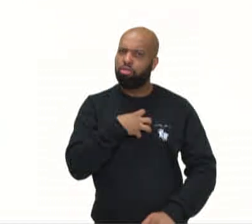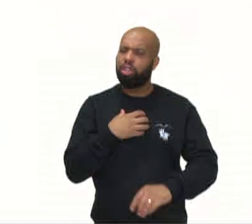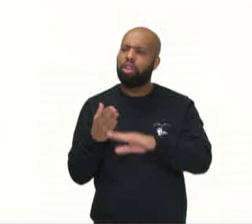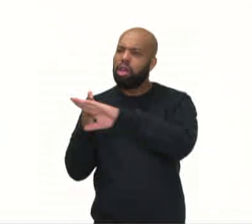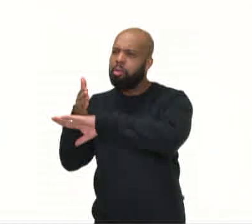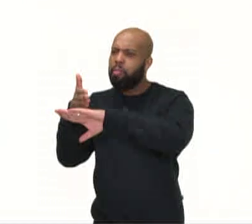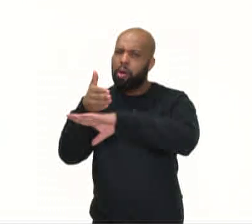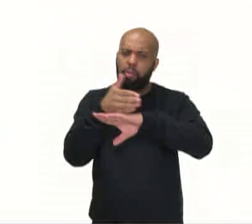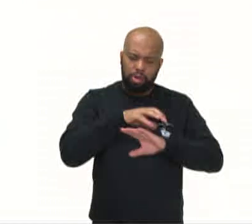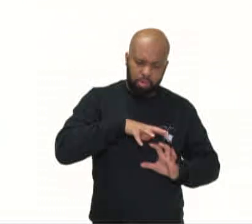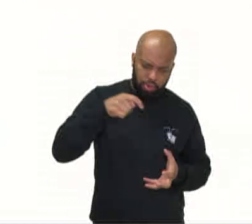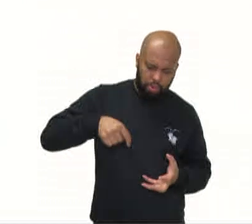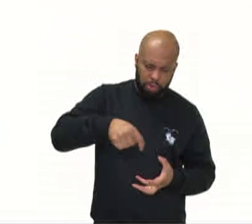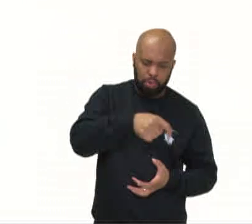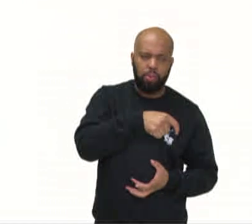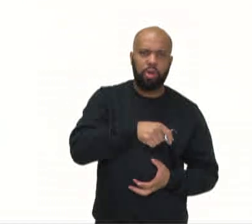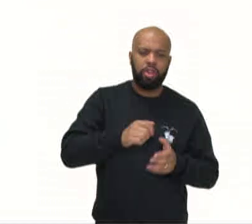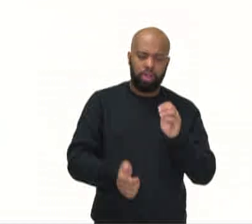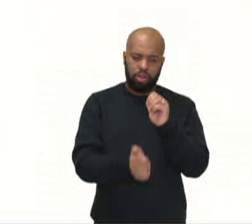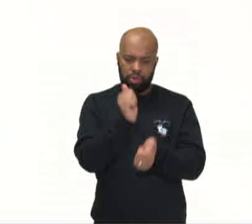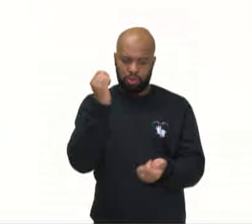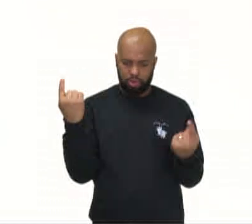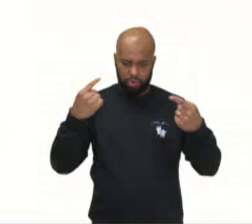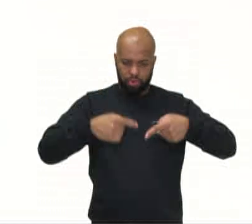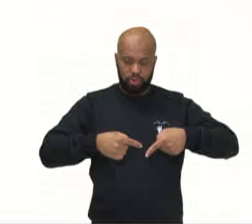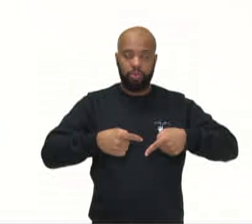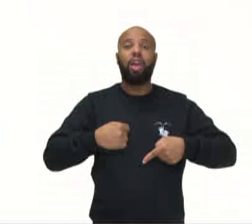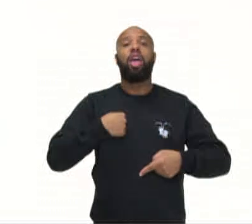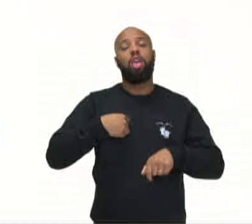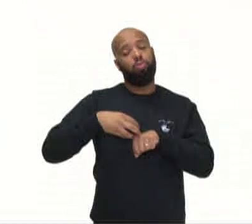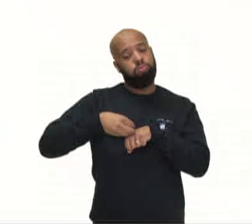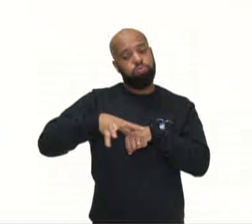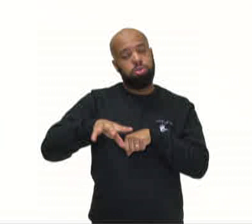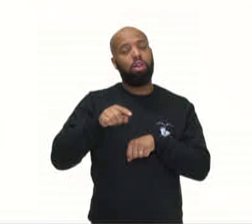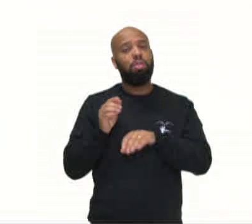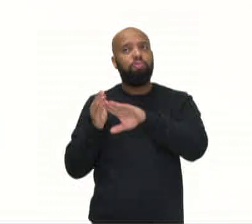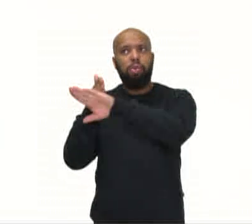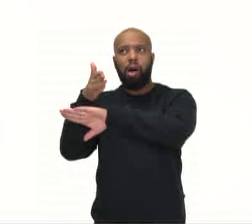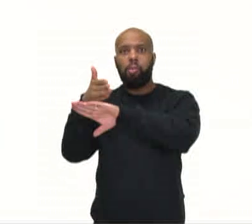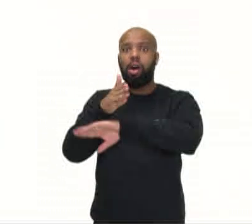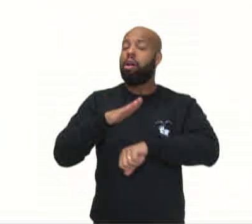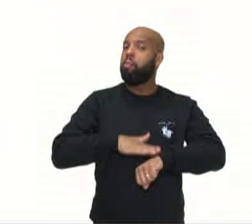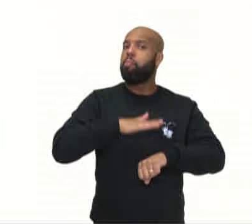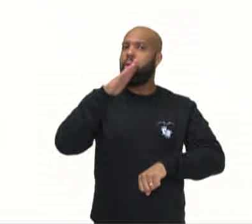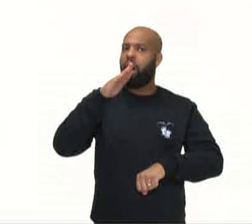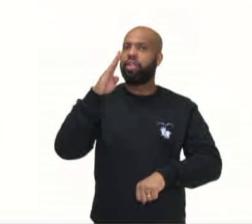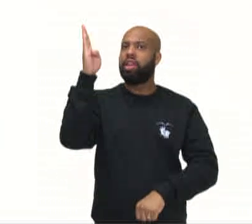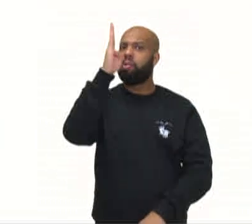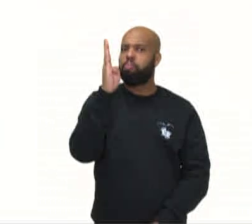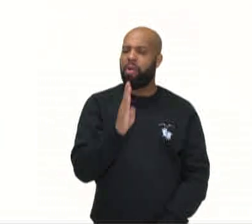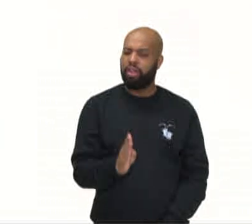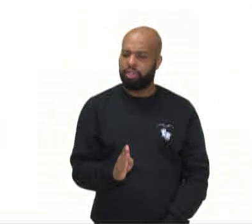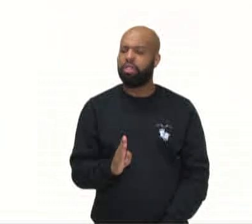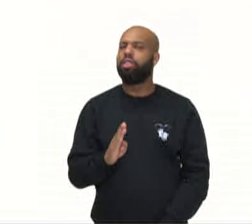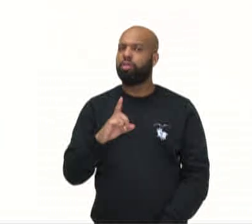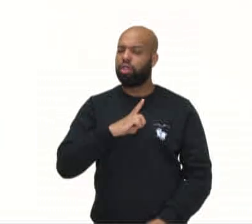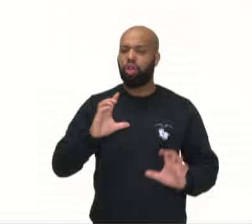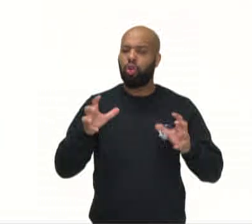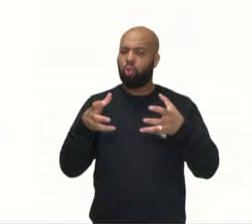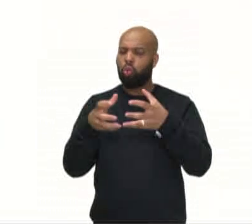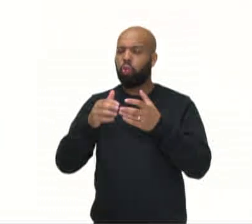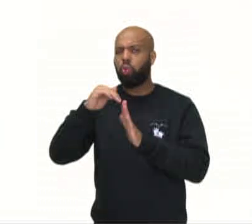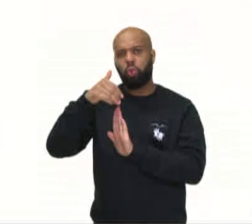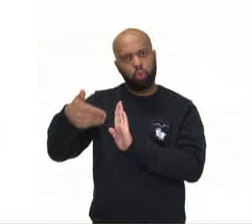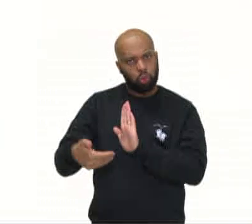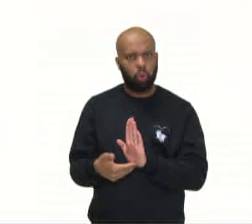campeonatos internacionais, sugiro a participação mais frequente de toda a equipe do canal